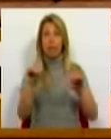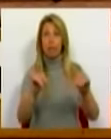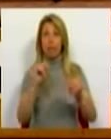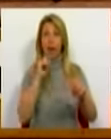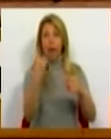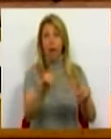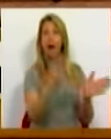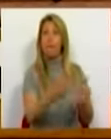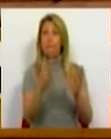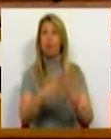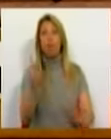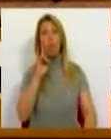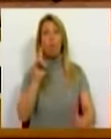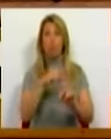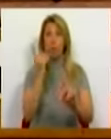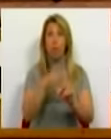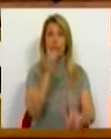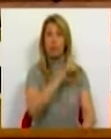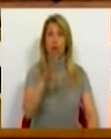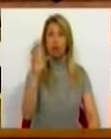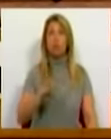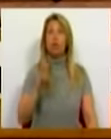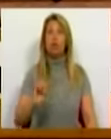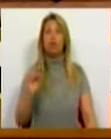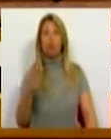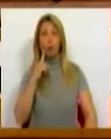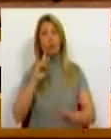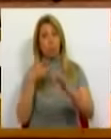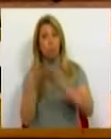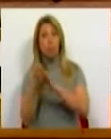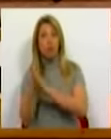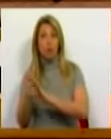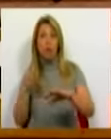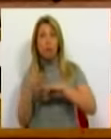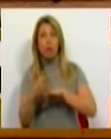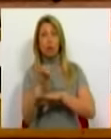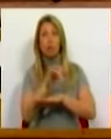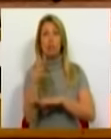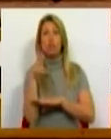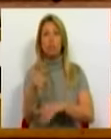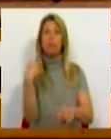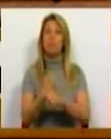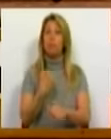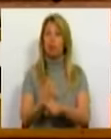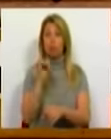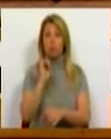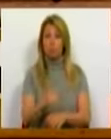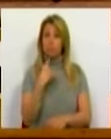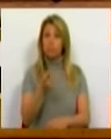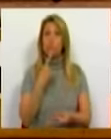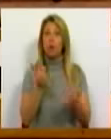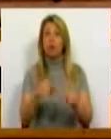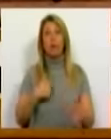de 600 milhões de euros e emprega diretamente 200 mil trabalhadores. São, repito, dados